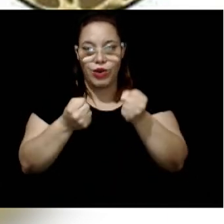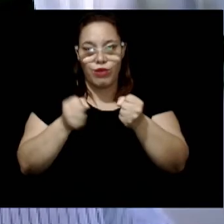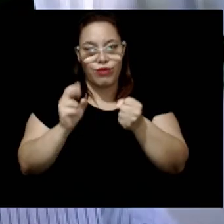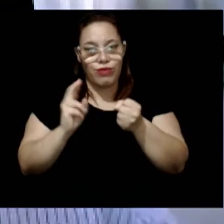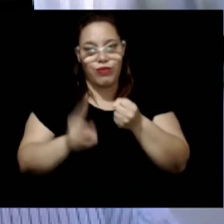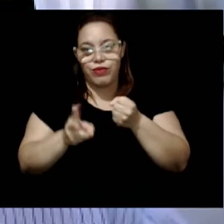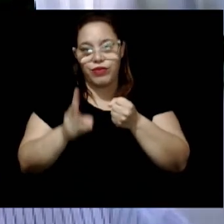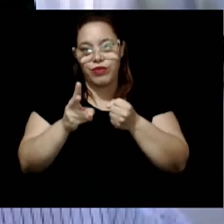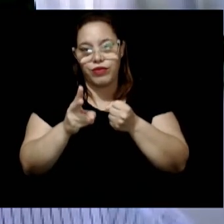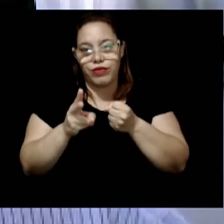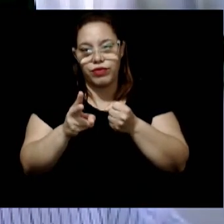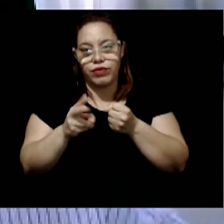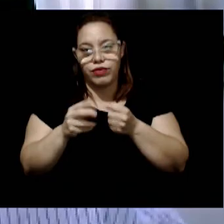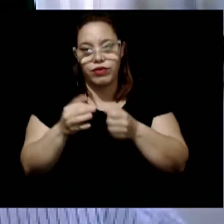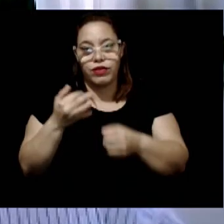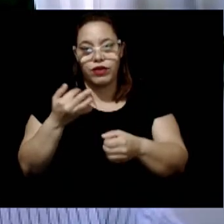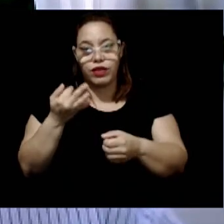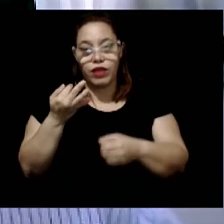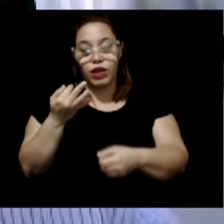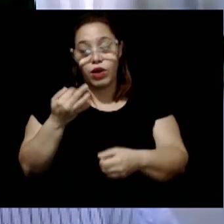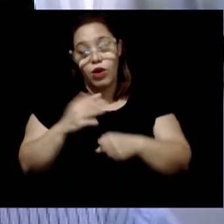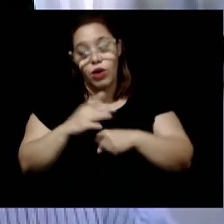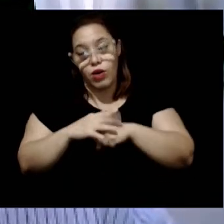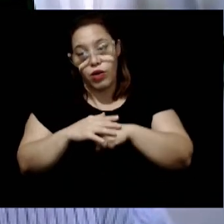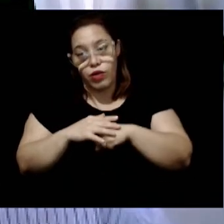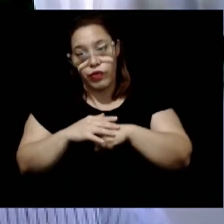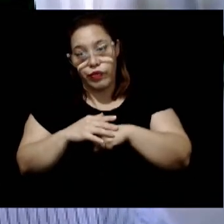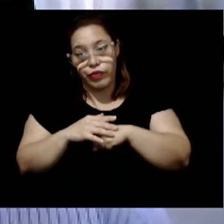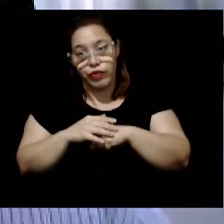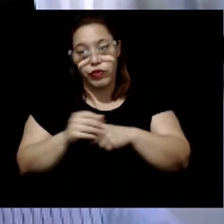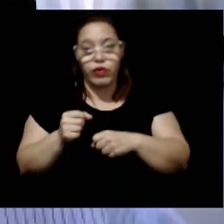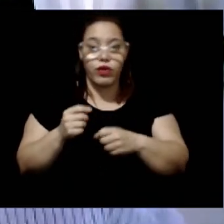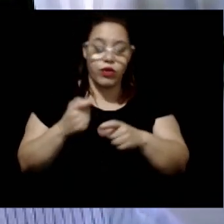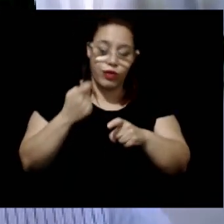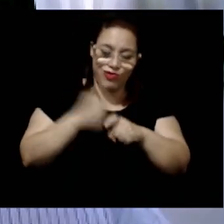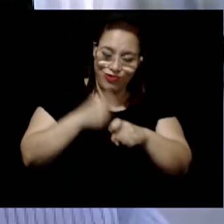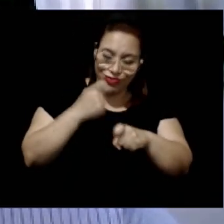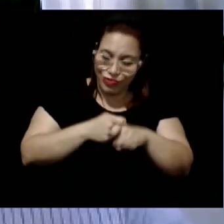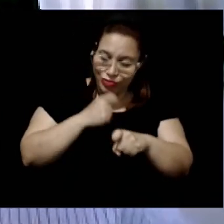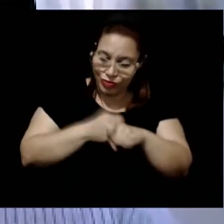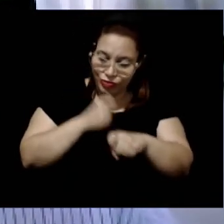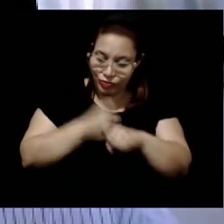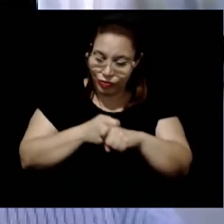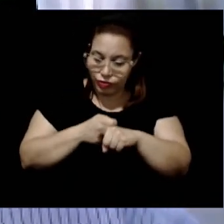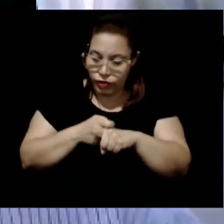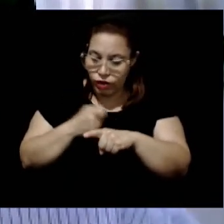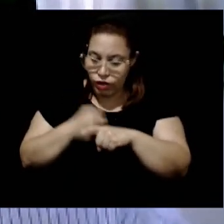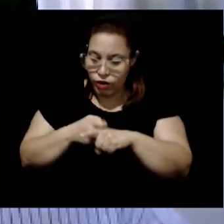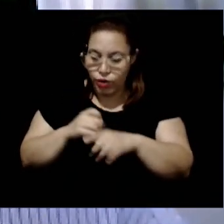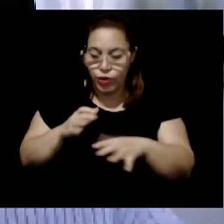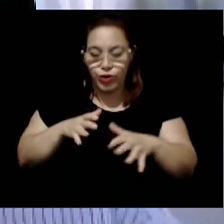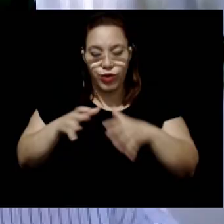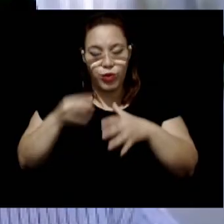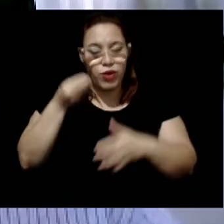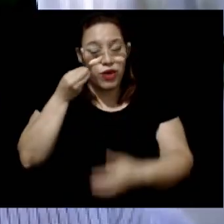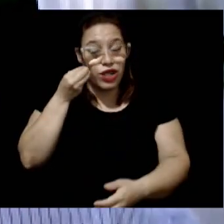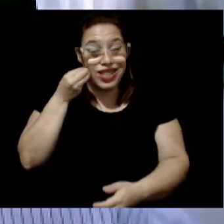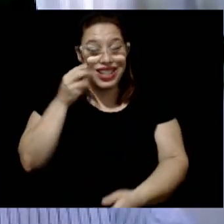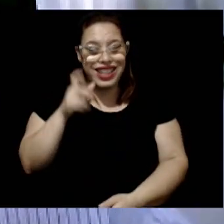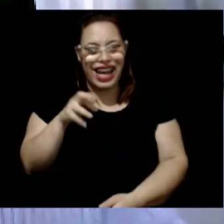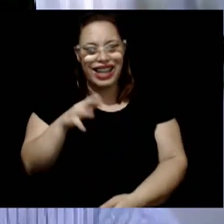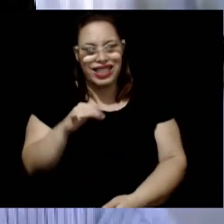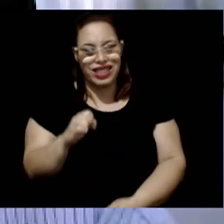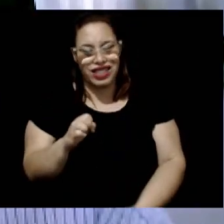uma redução, somente da quantidade de osso, mas, sobretudo, um aumento da fragilidade do osso, levando a